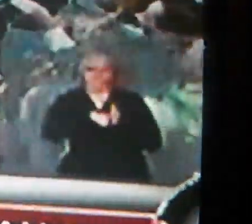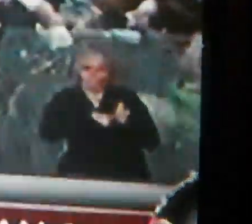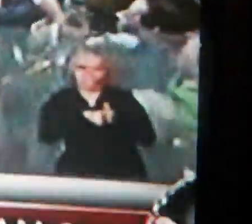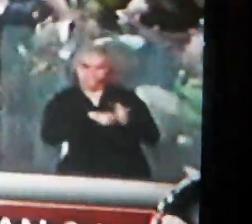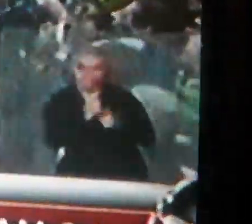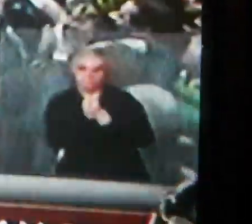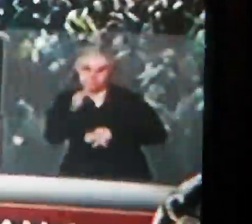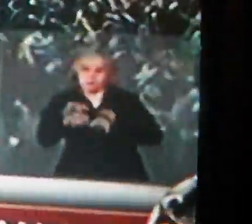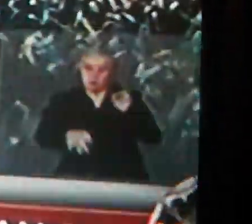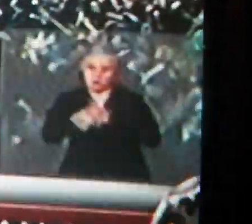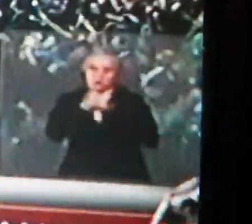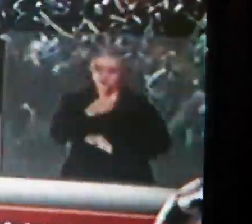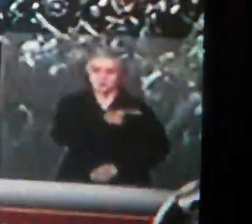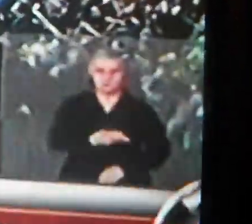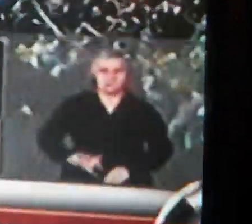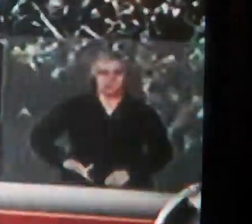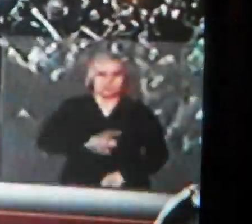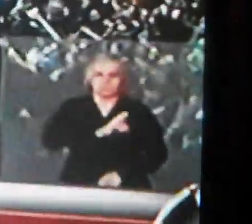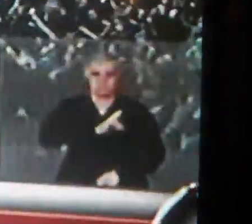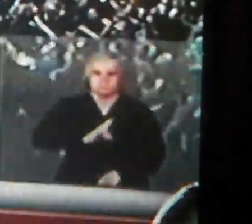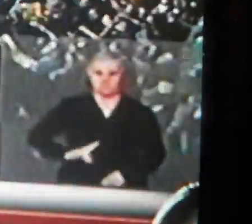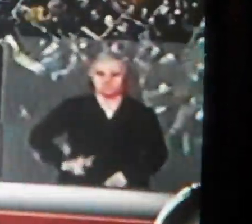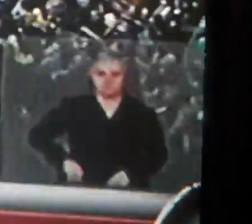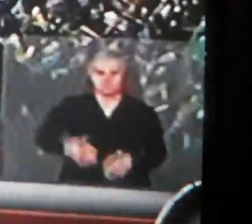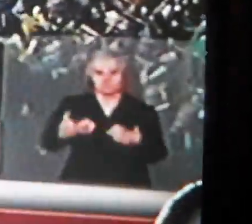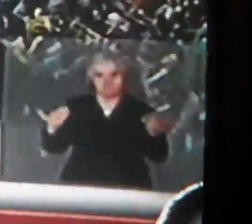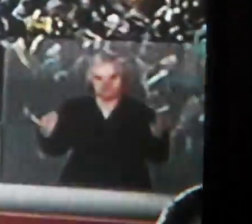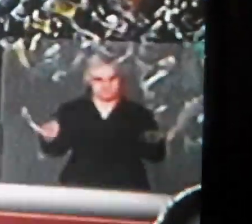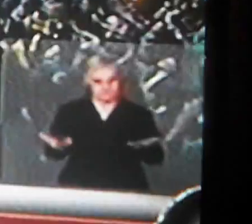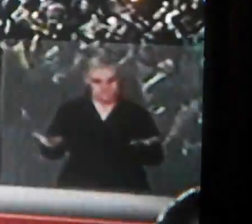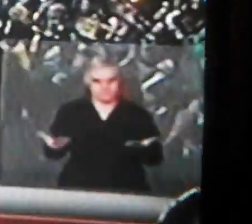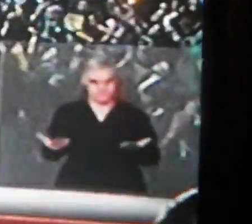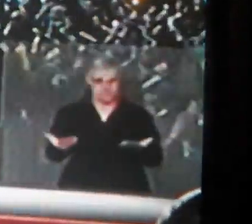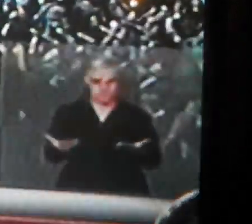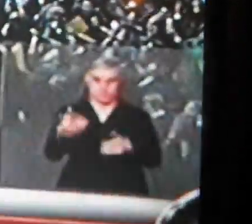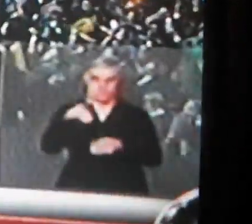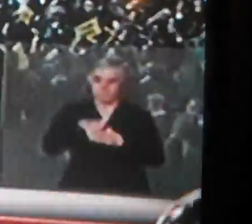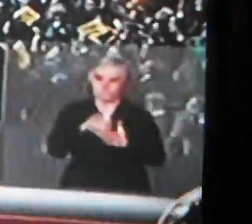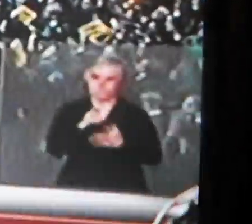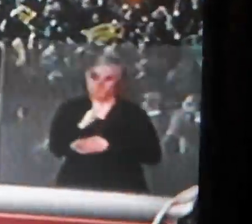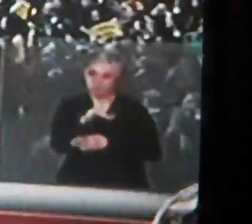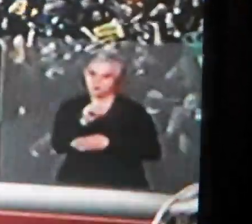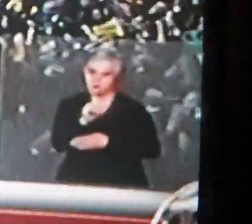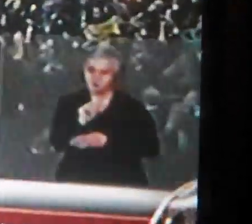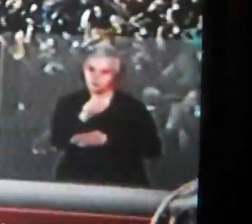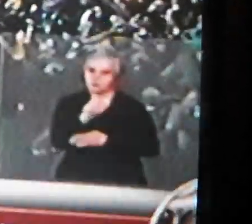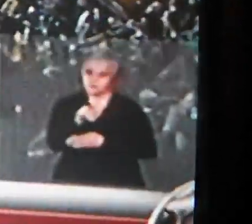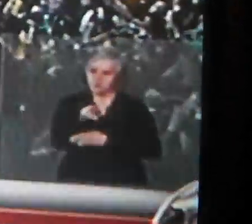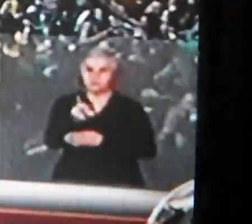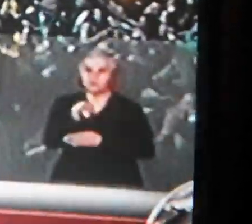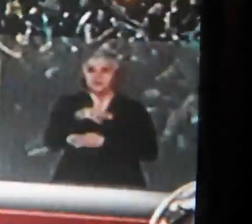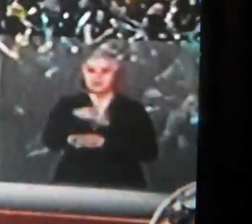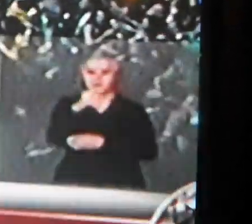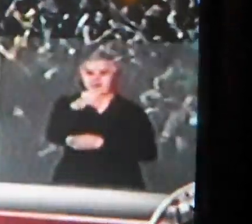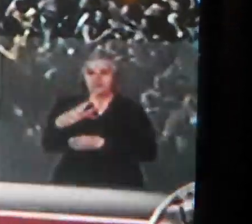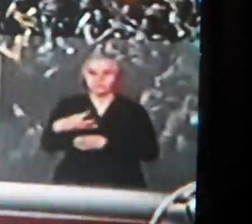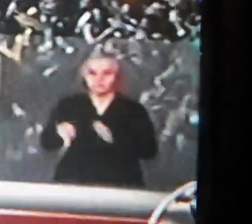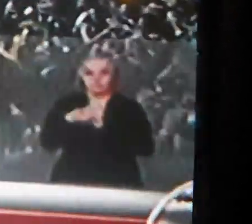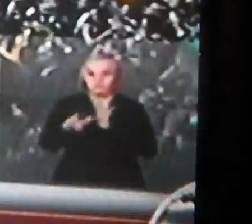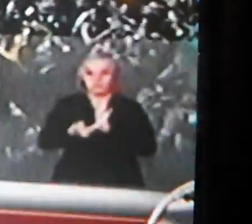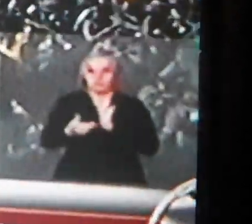julgar a presidente da República. Então, com o voto de Bruno Araújo, teremos os dois terços necessários para